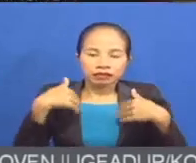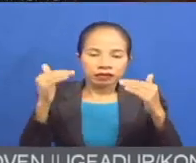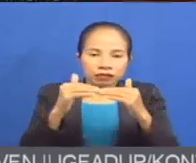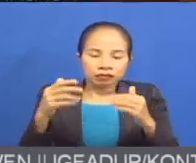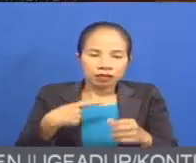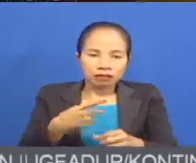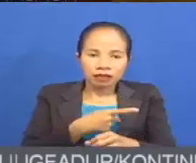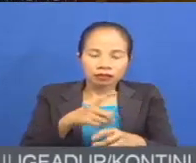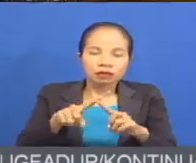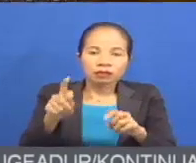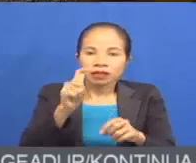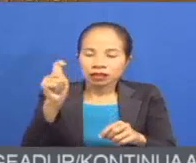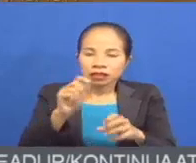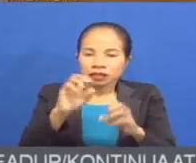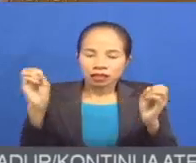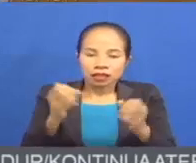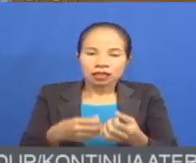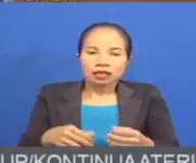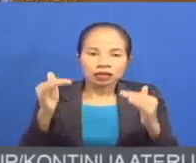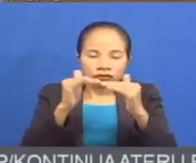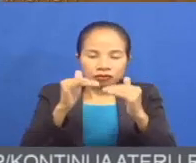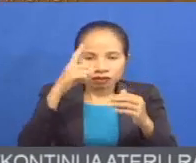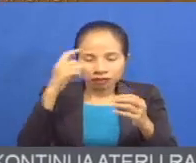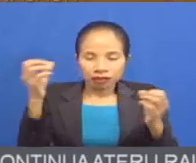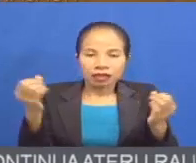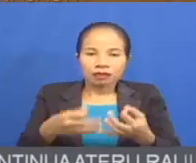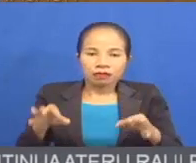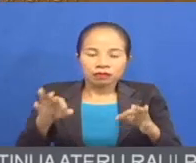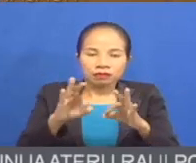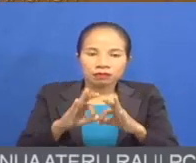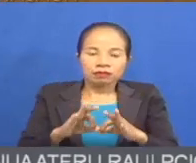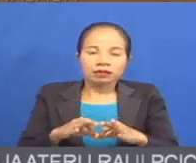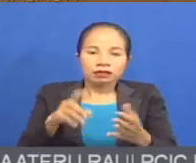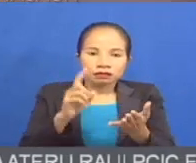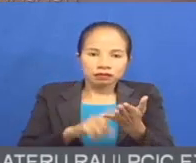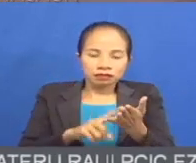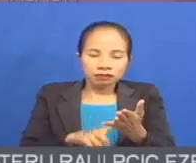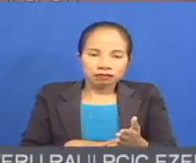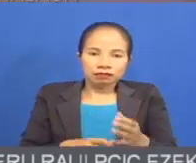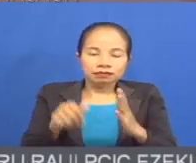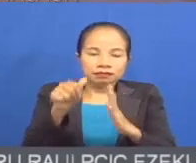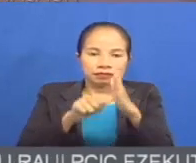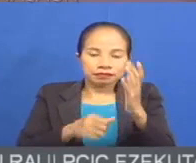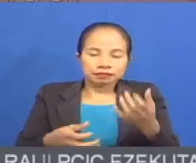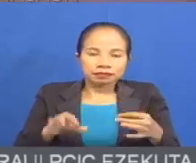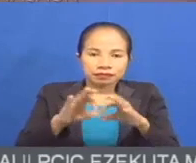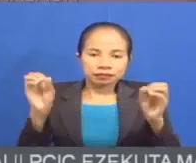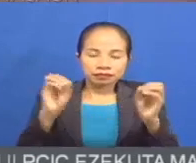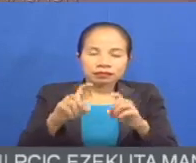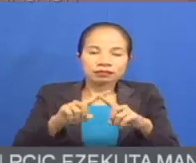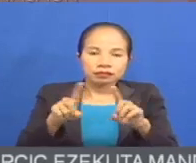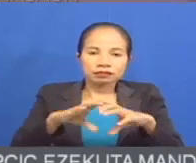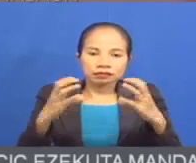ia plenária, tamba assunto importante a tuhalo discussão la ia. Turnia mas que agenda plenária la ia. Mas bem funcionamento cada